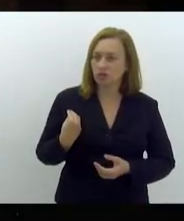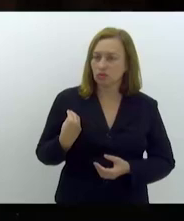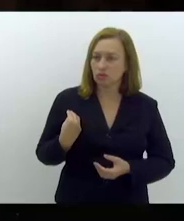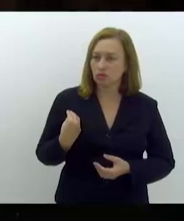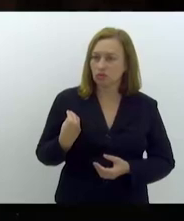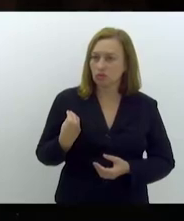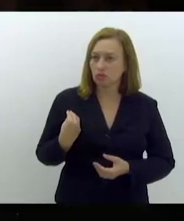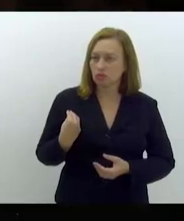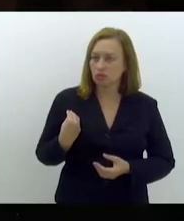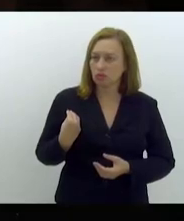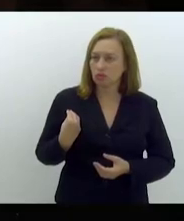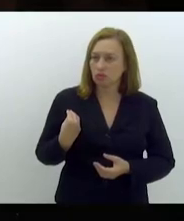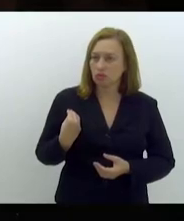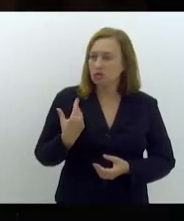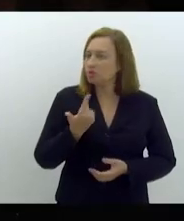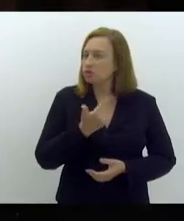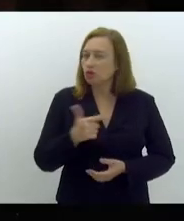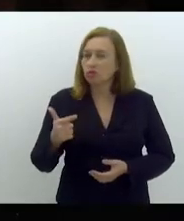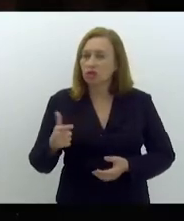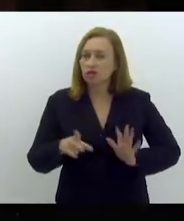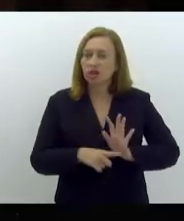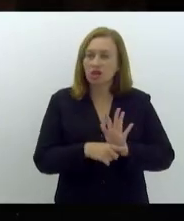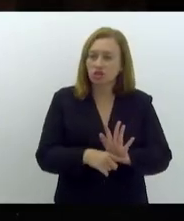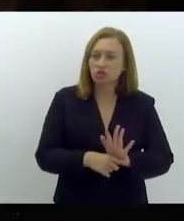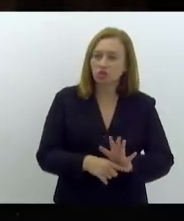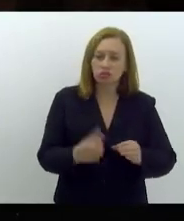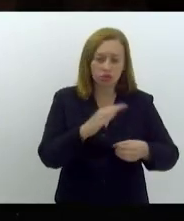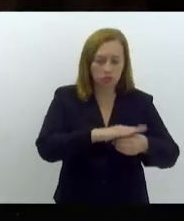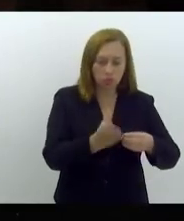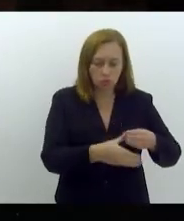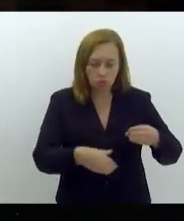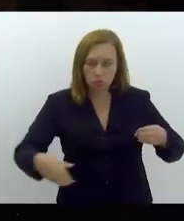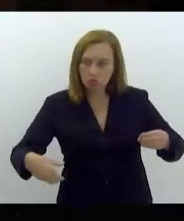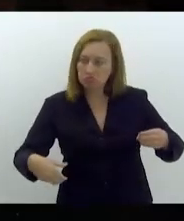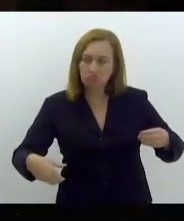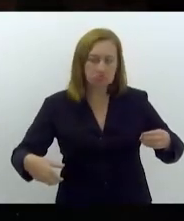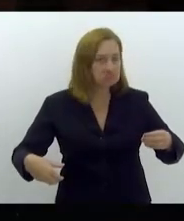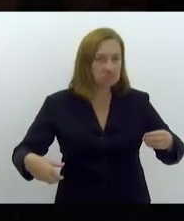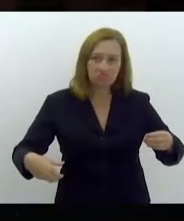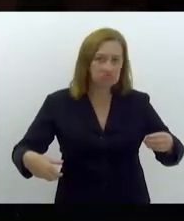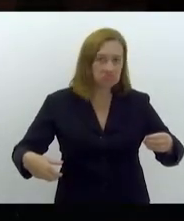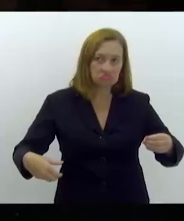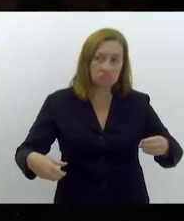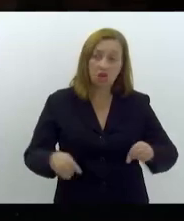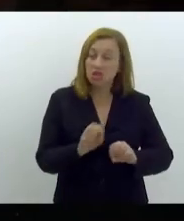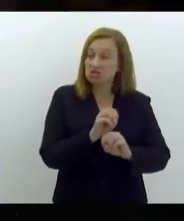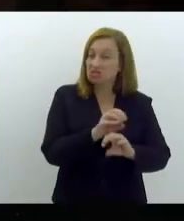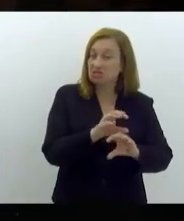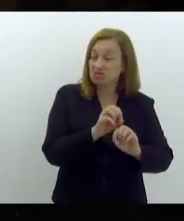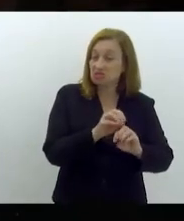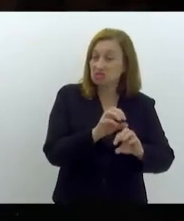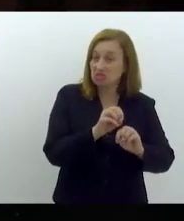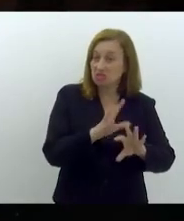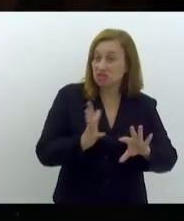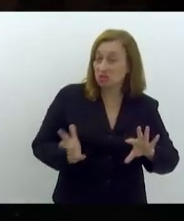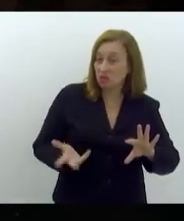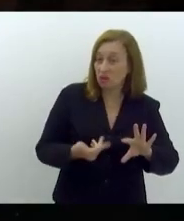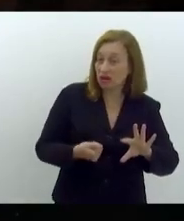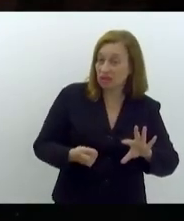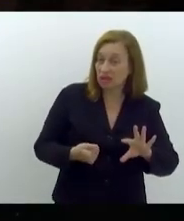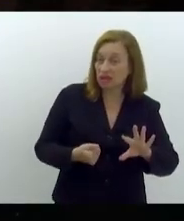assistência estatal necessária saneamento básico estrutura de ensino pública de qualidade